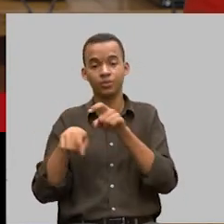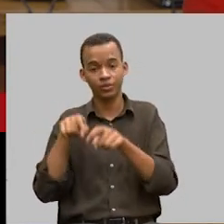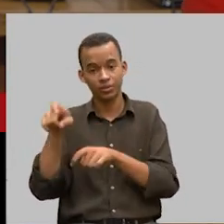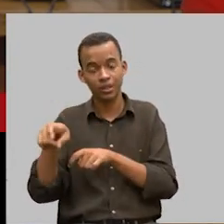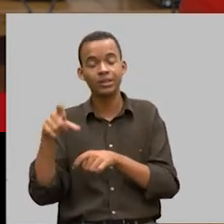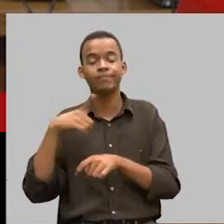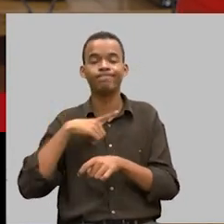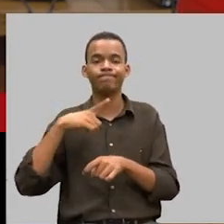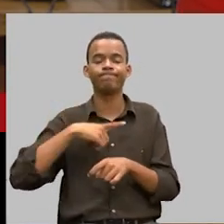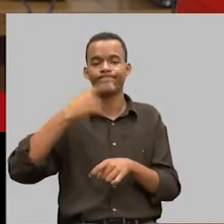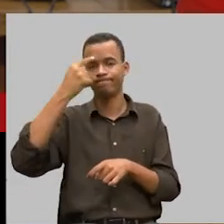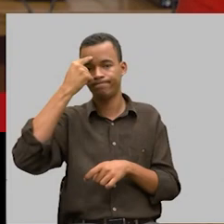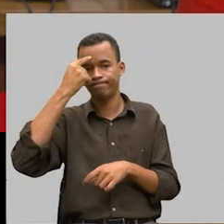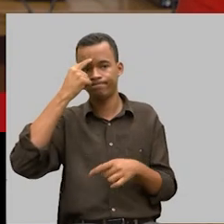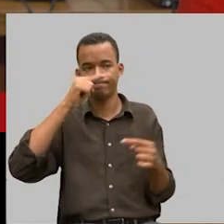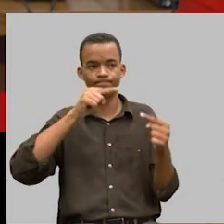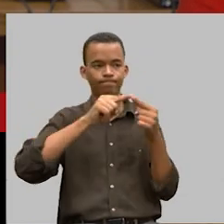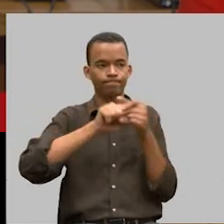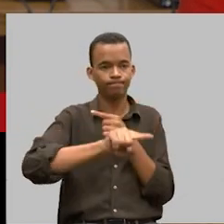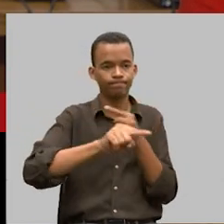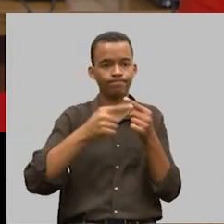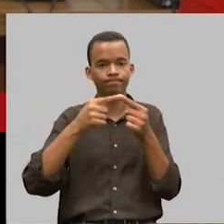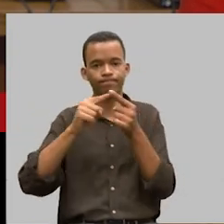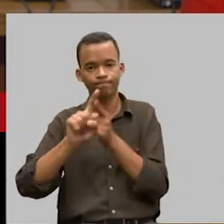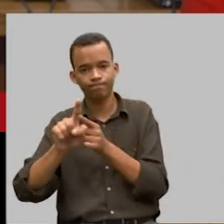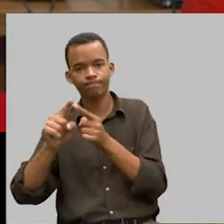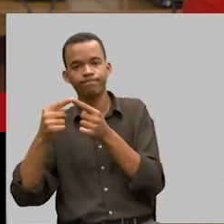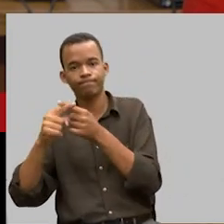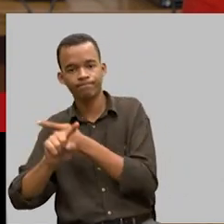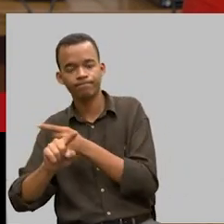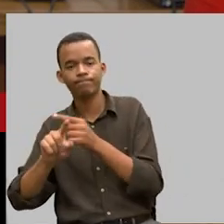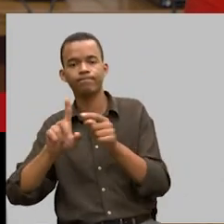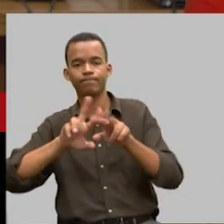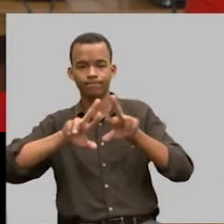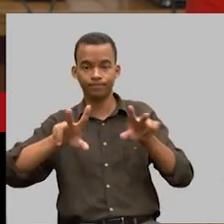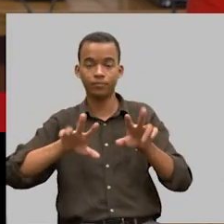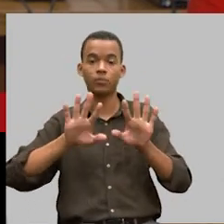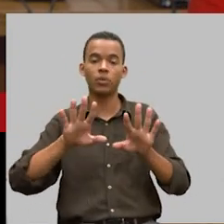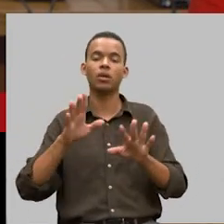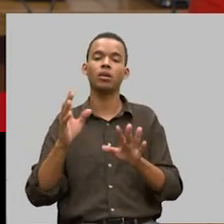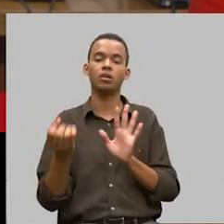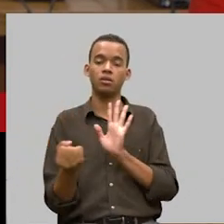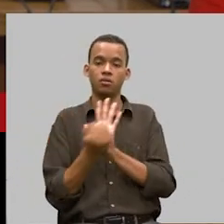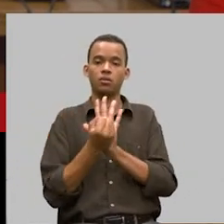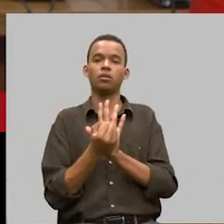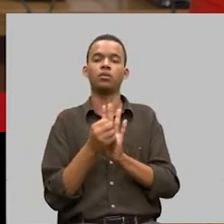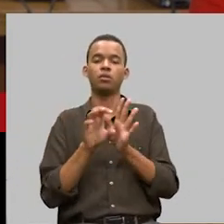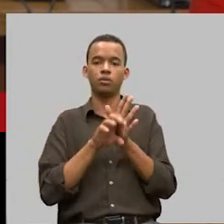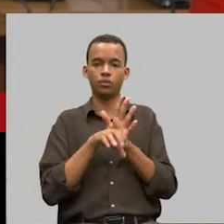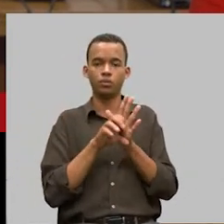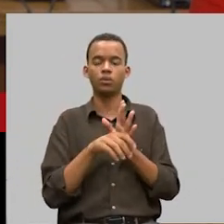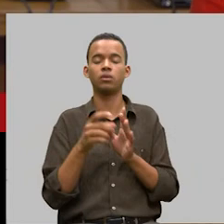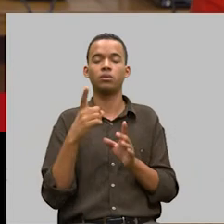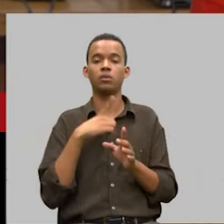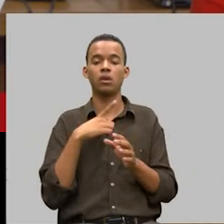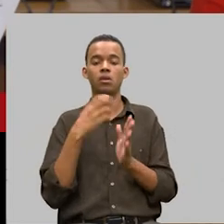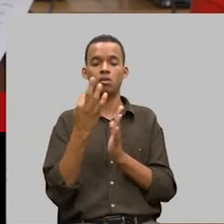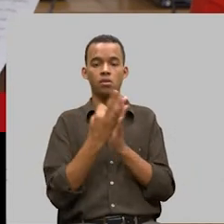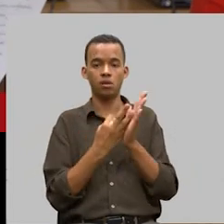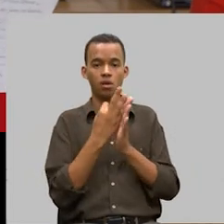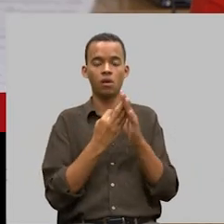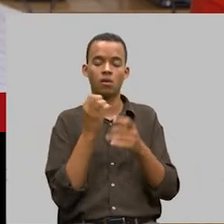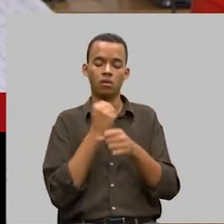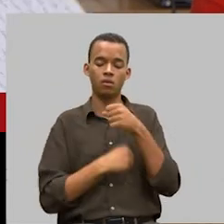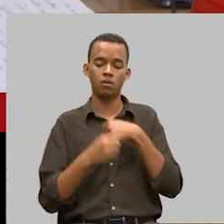no entanto a demarcação conceitual como bem nos lembra caldar em um texto de 2008